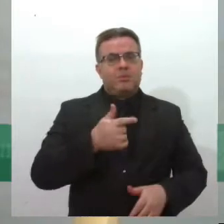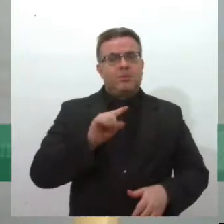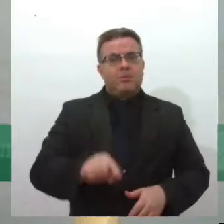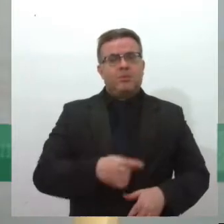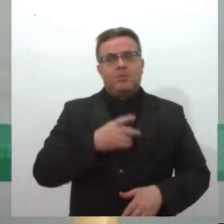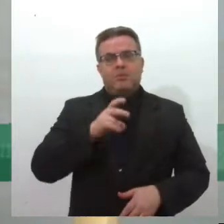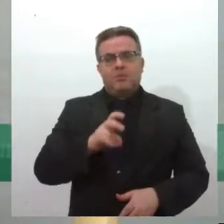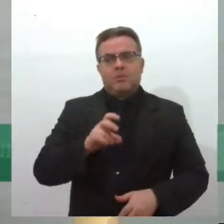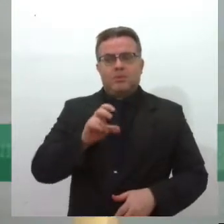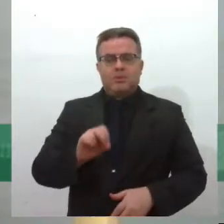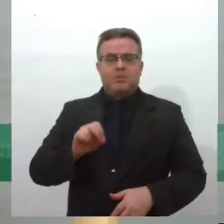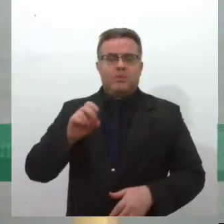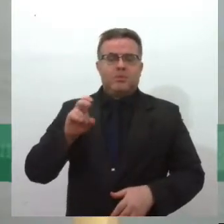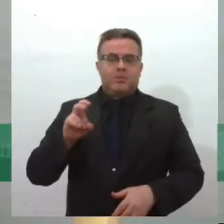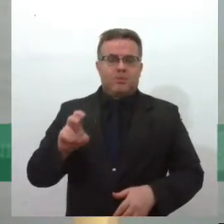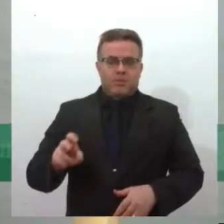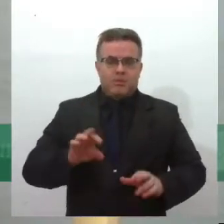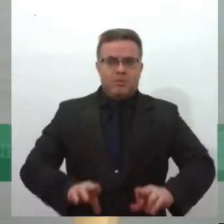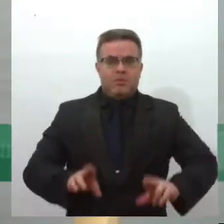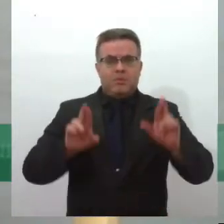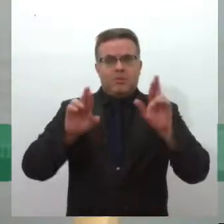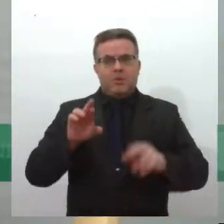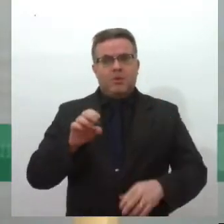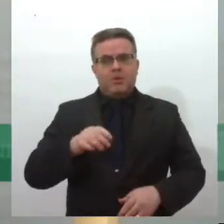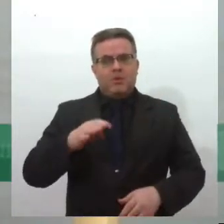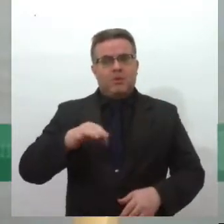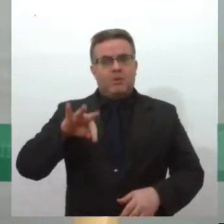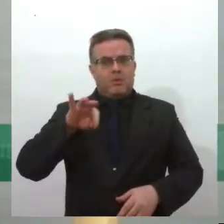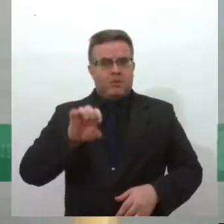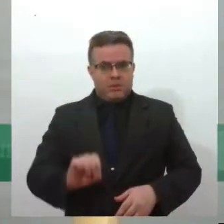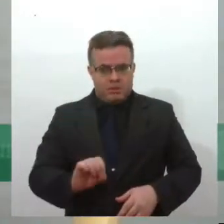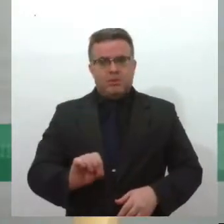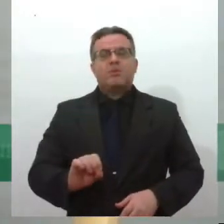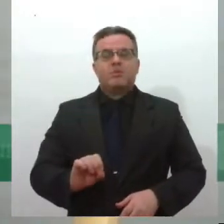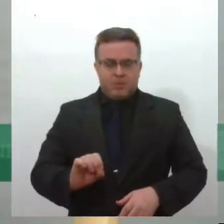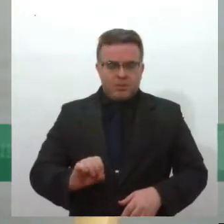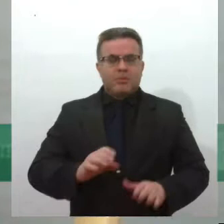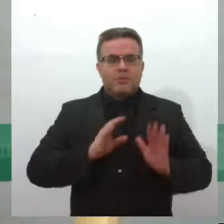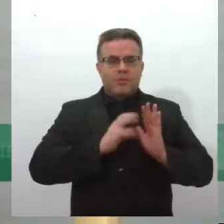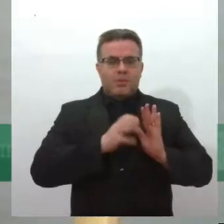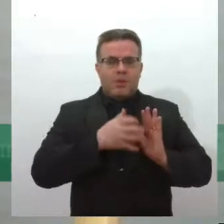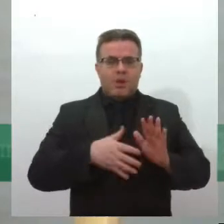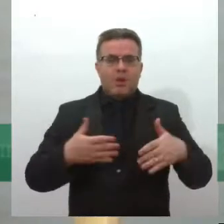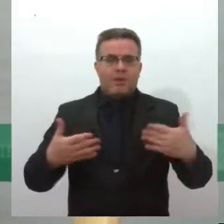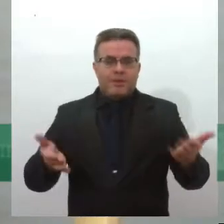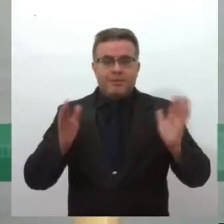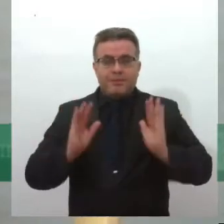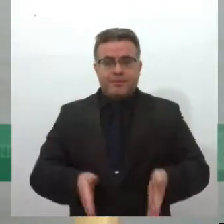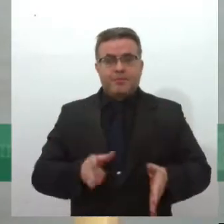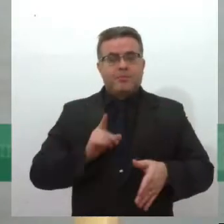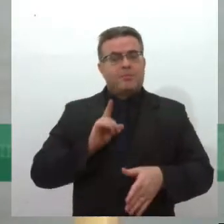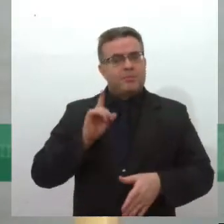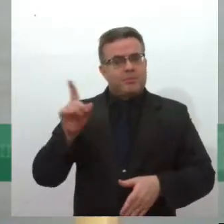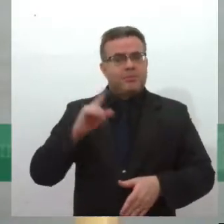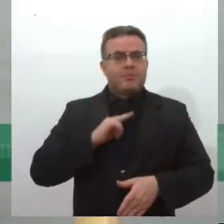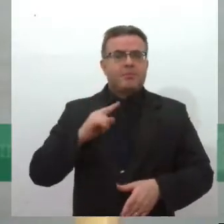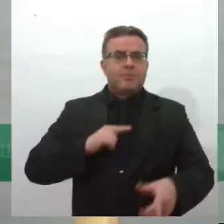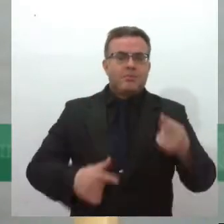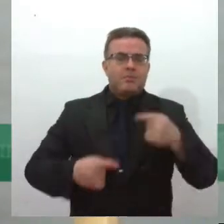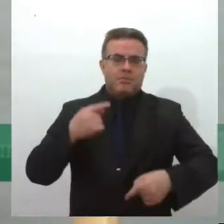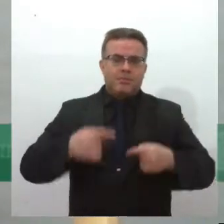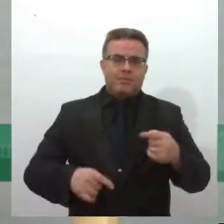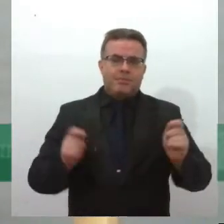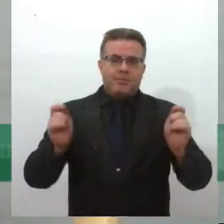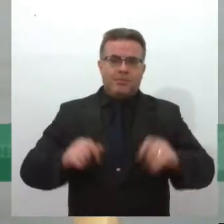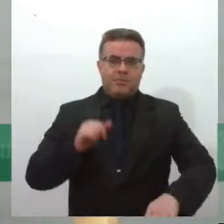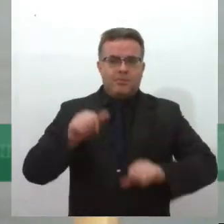autoria do deputado federal Roberto Lucena, do Podemos de São Paulo, que tramita no Congresso Nacional, pretende alterar